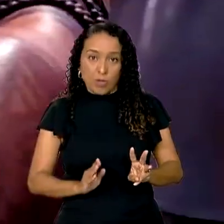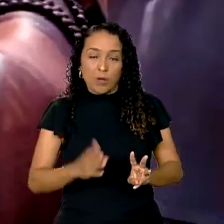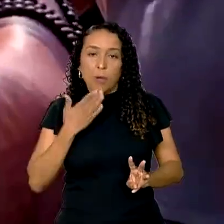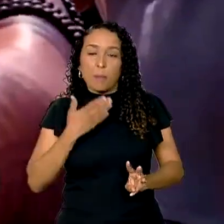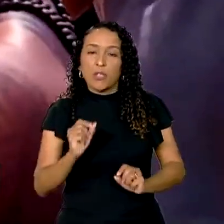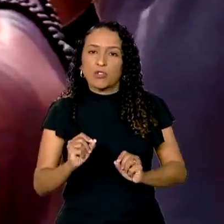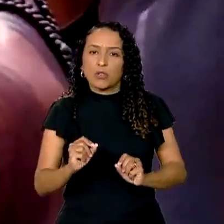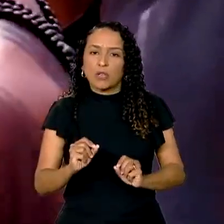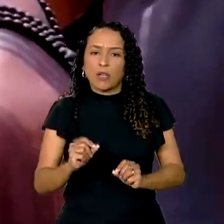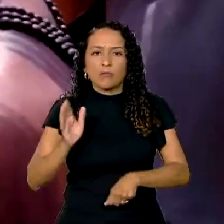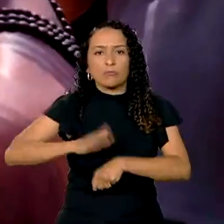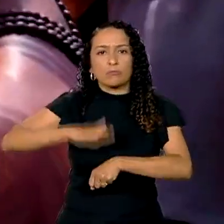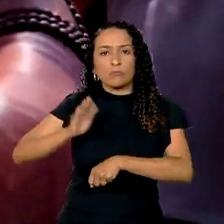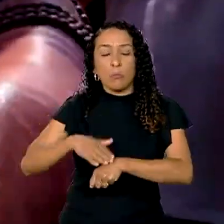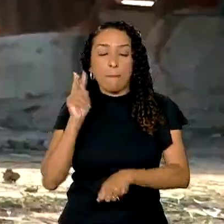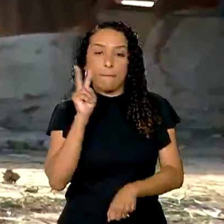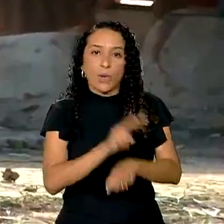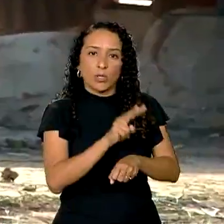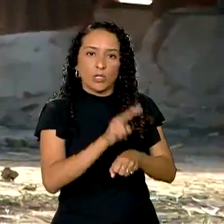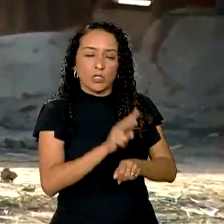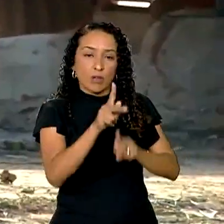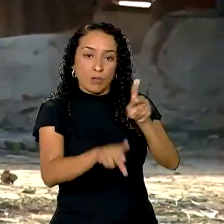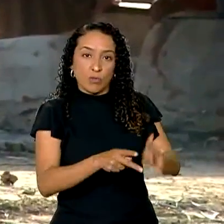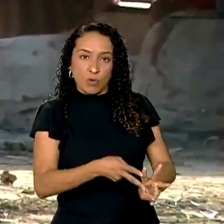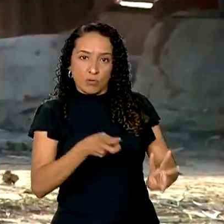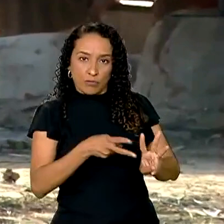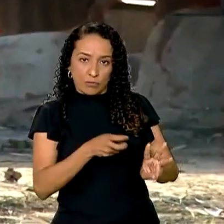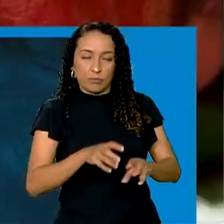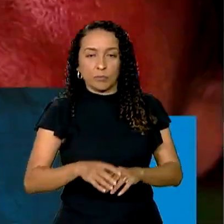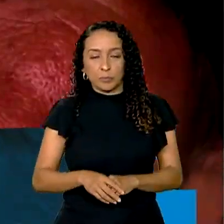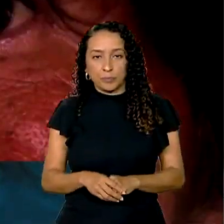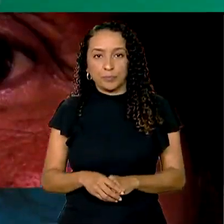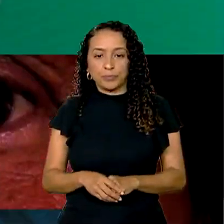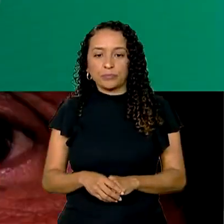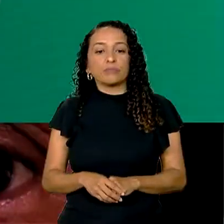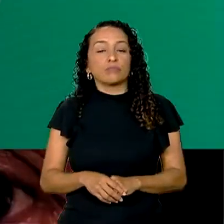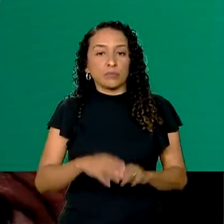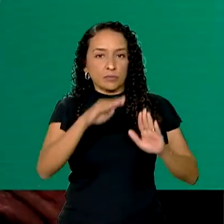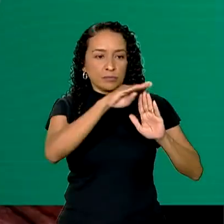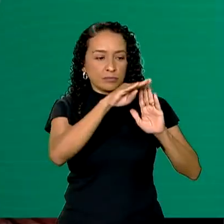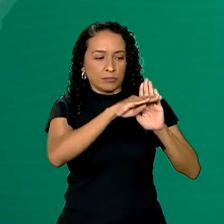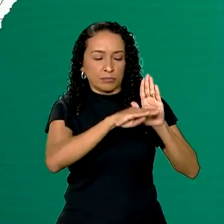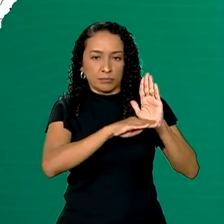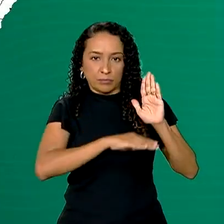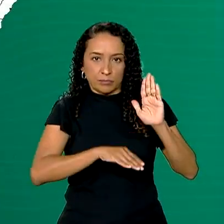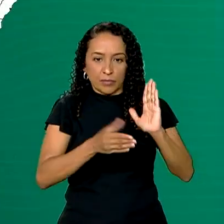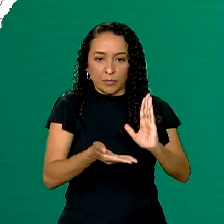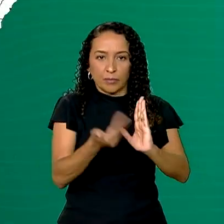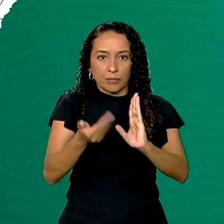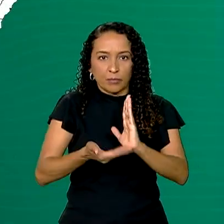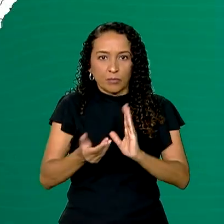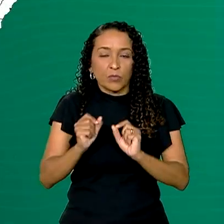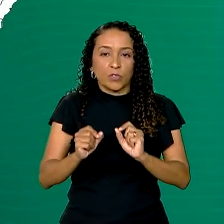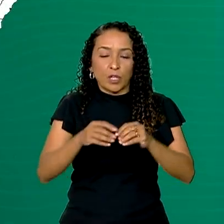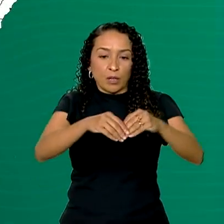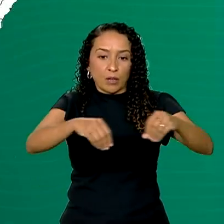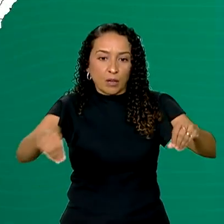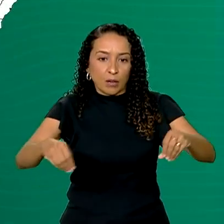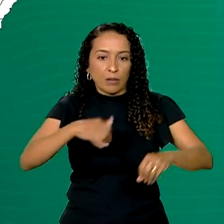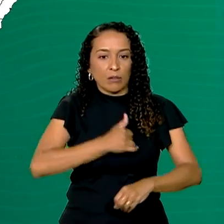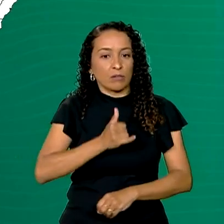pede medidas de proteção aos povos originários. Estão na lista de desintrusão os